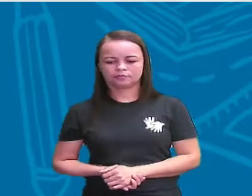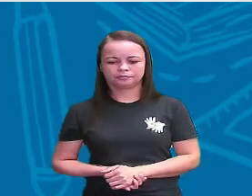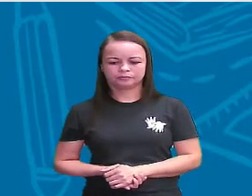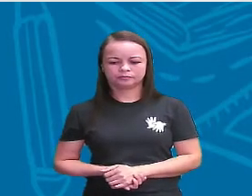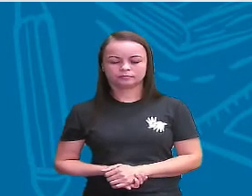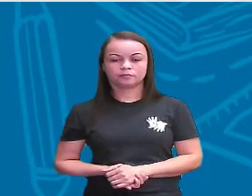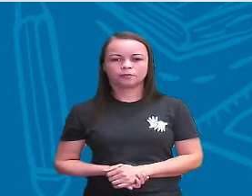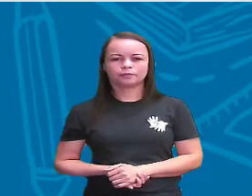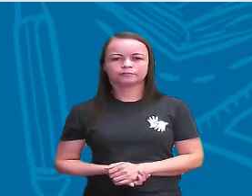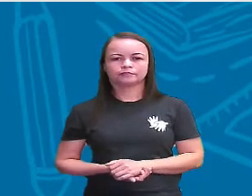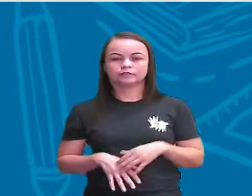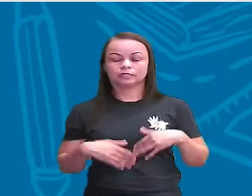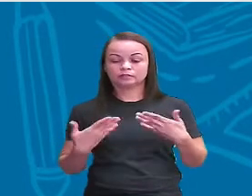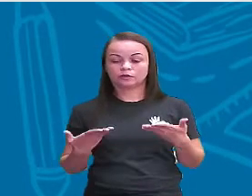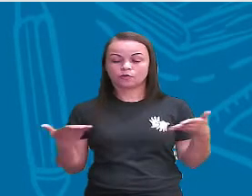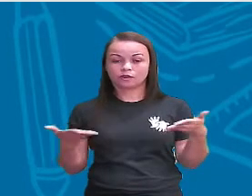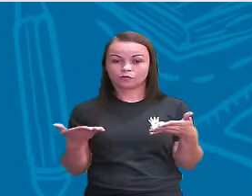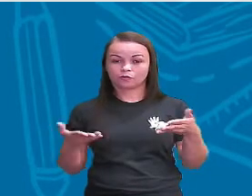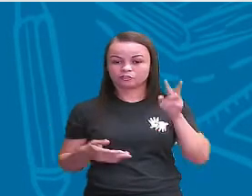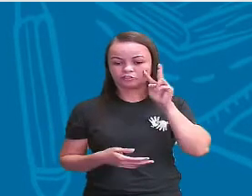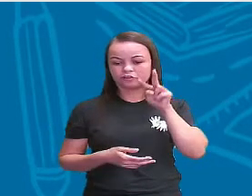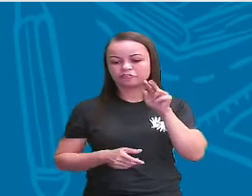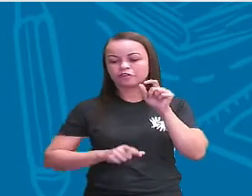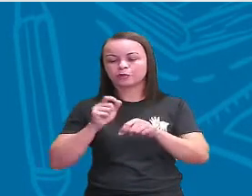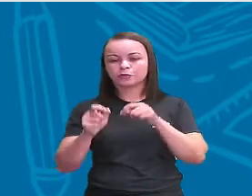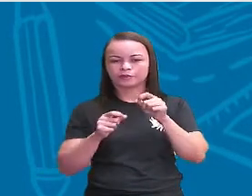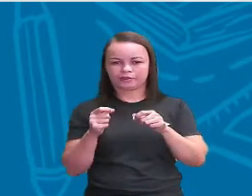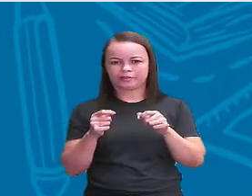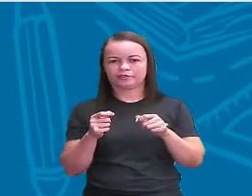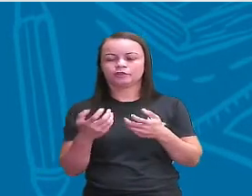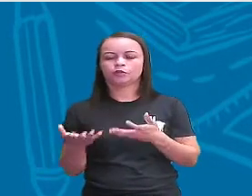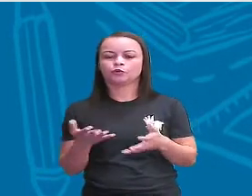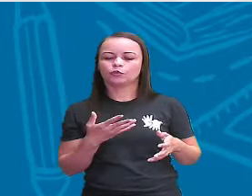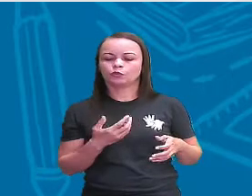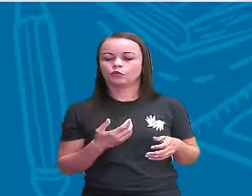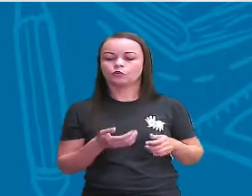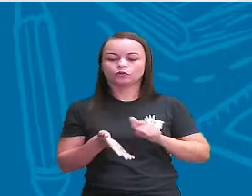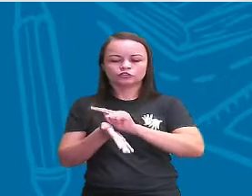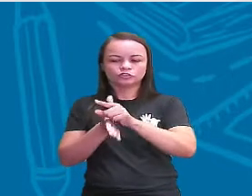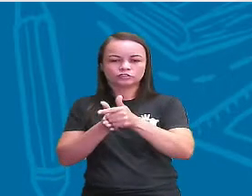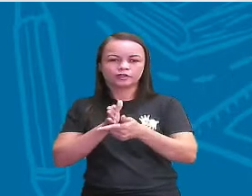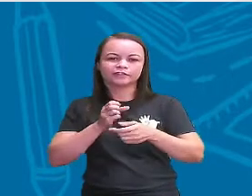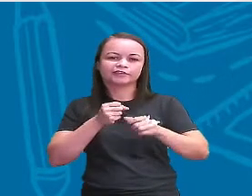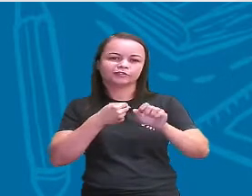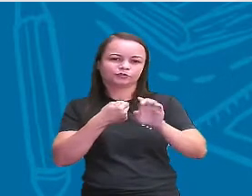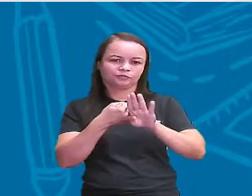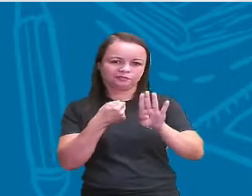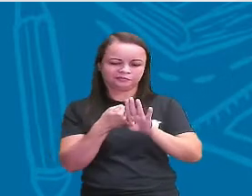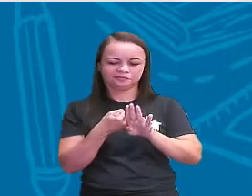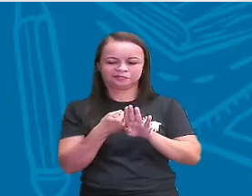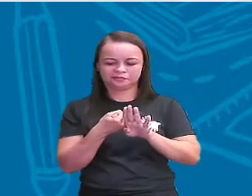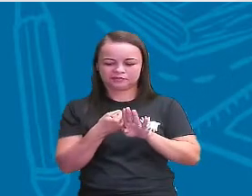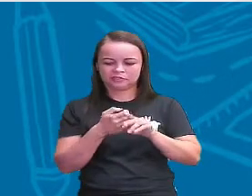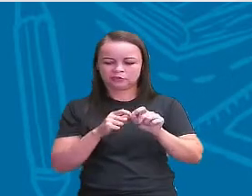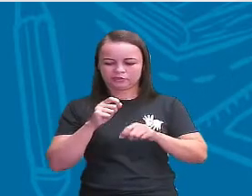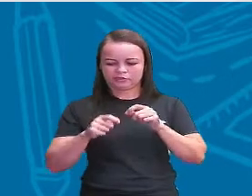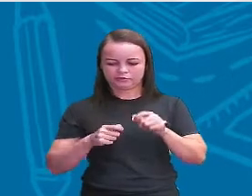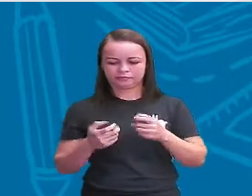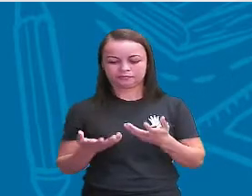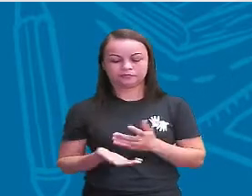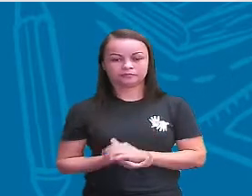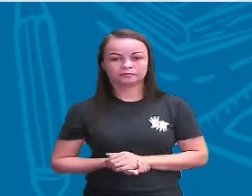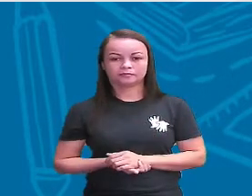Então aqui, ó, a gente vai ver agora o quê? O gênero dos substantivos. O que é o gênero? É quando